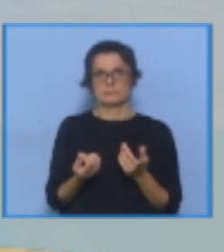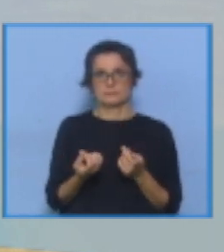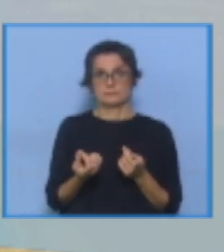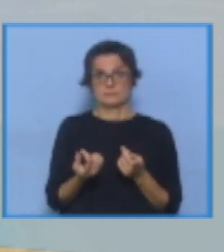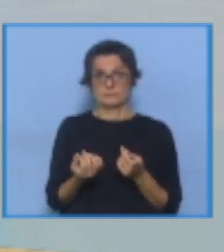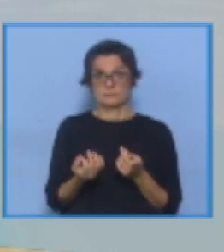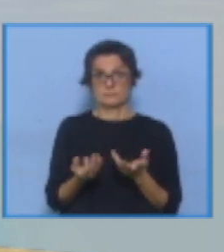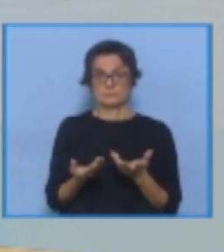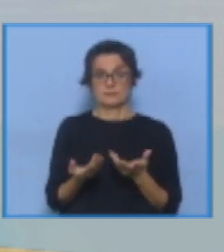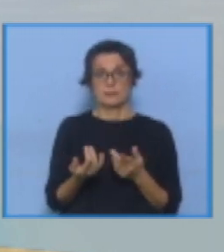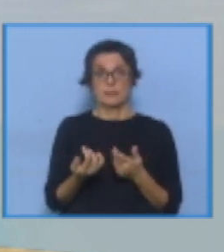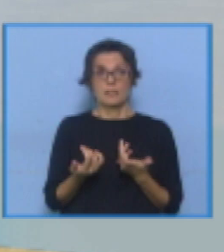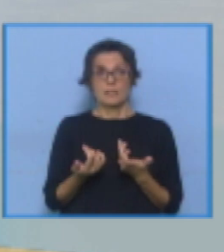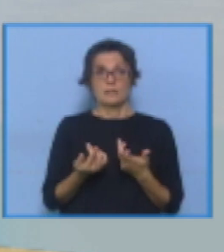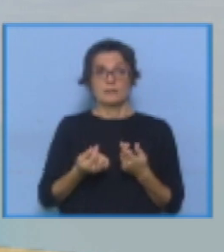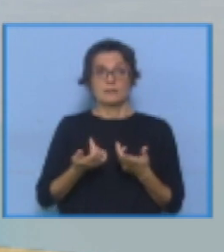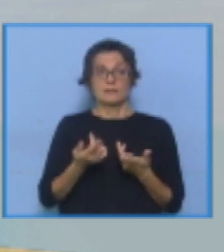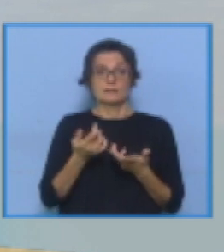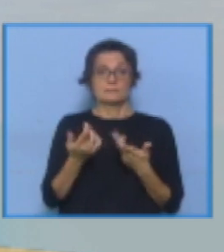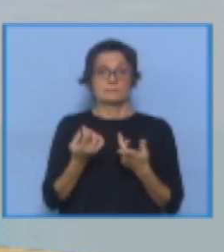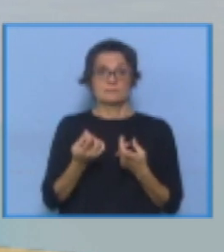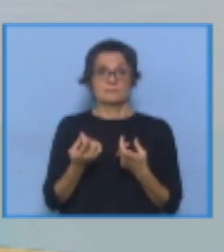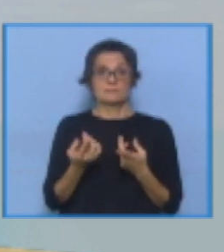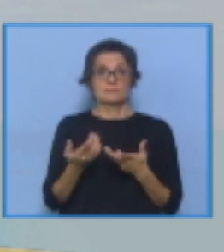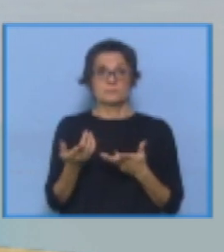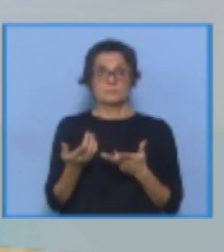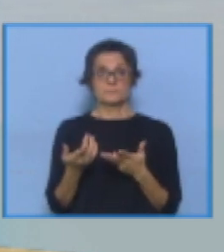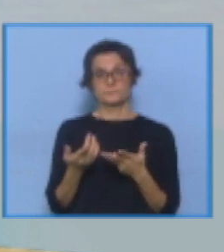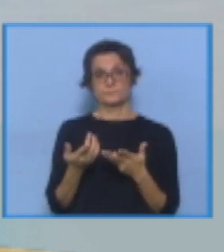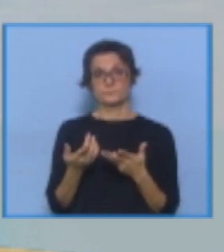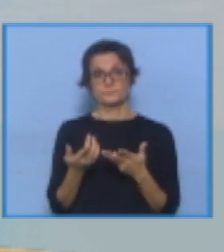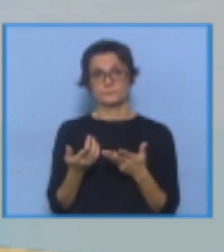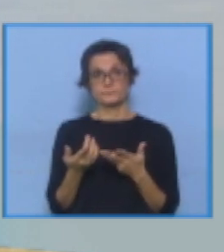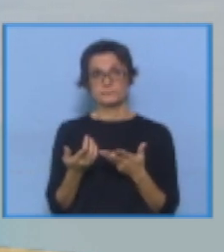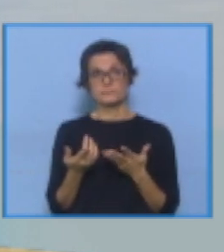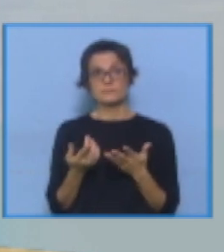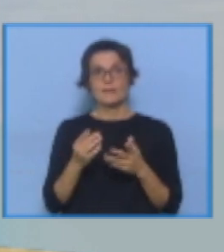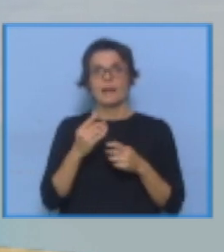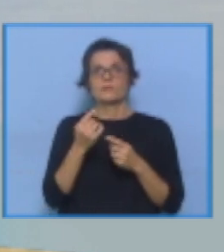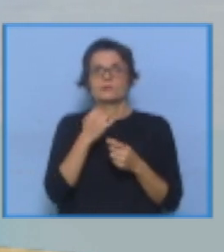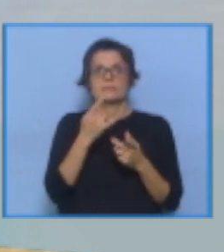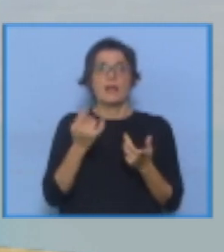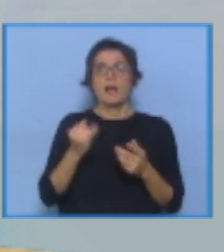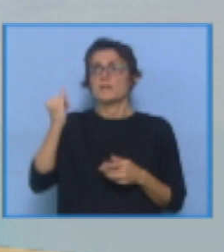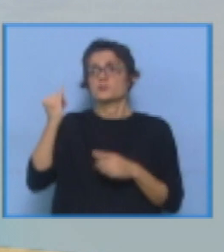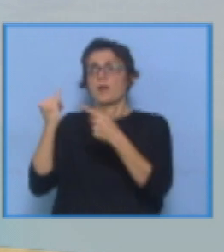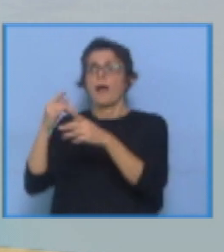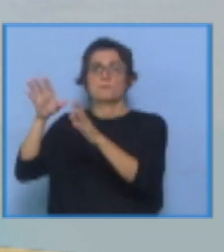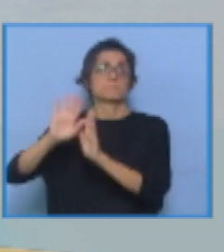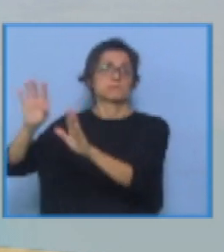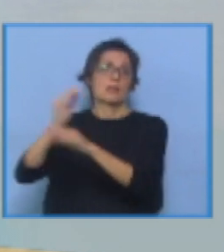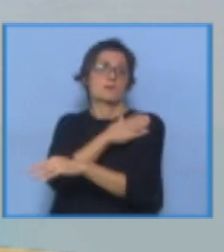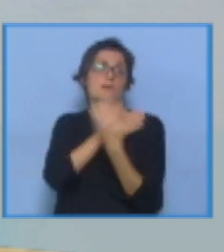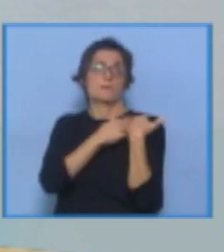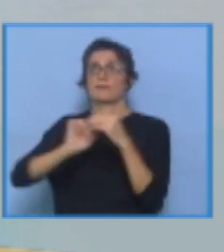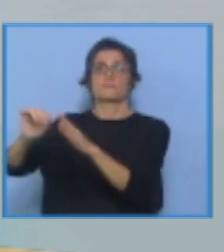que descarregamos a nossa consciência para organizações ou instituições como a Comissão Nacional de Justiça e Paz ou a Caritas